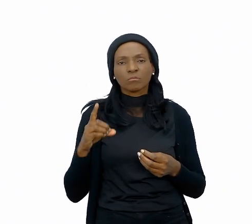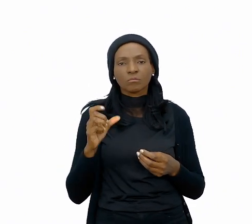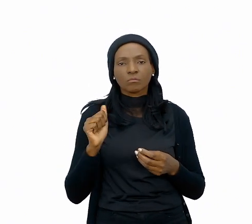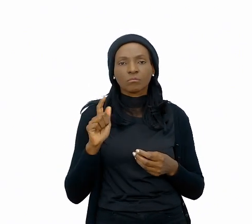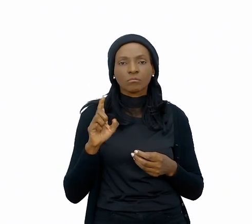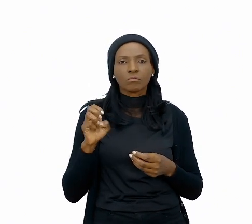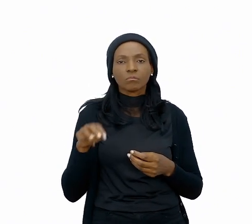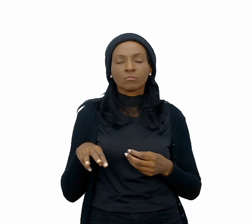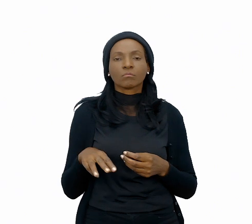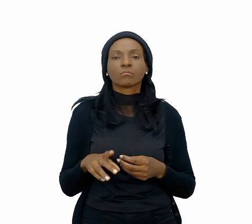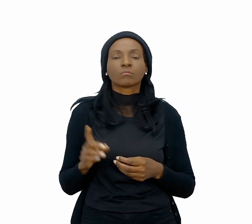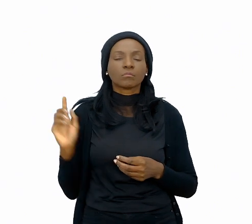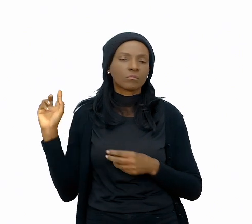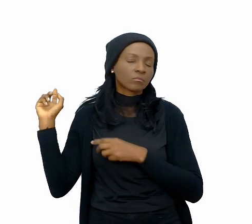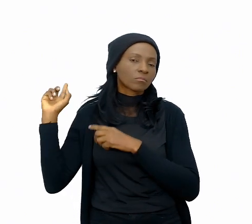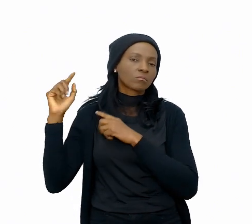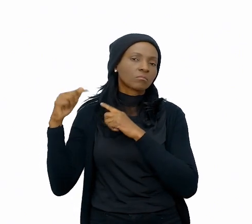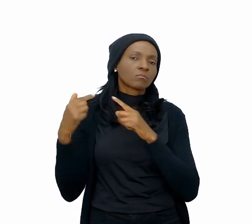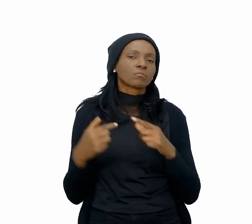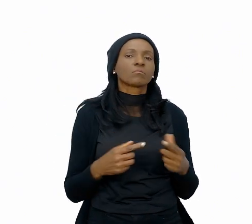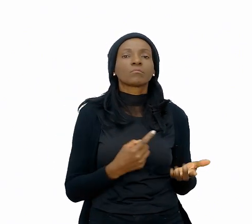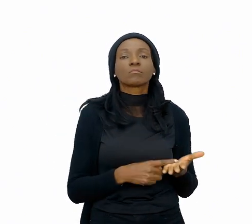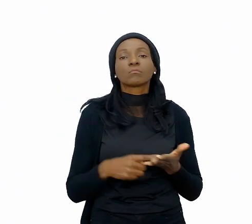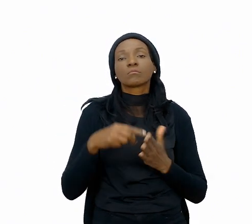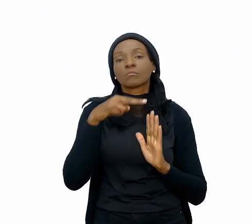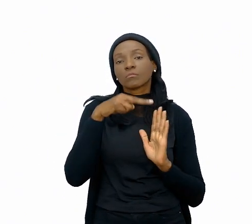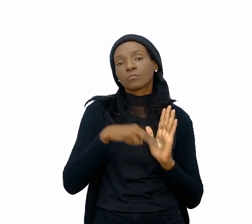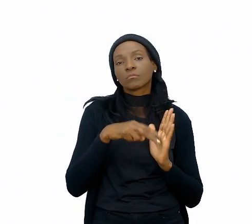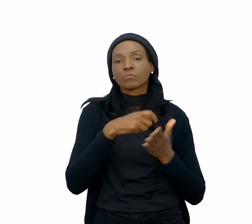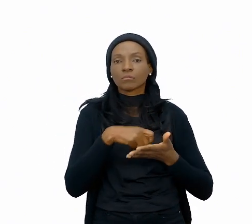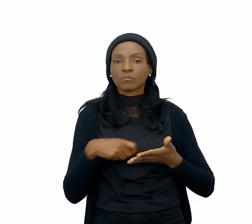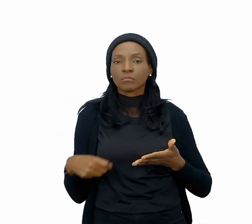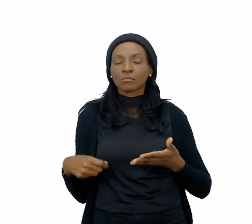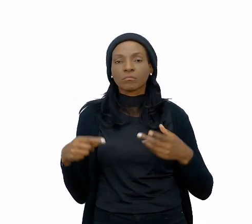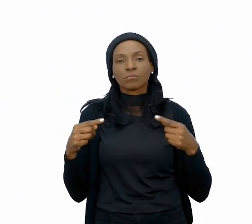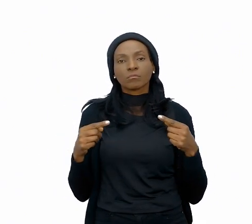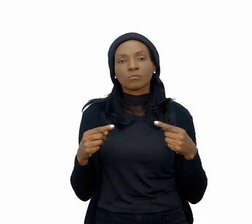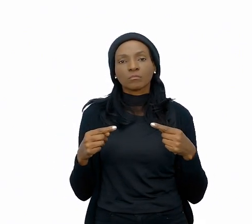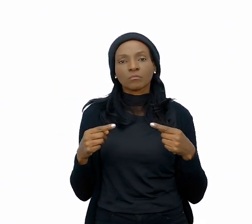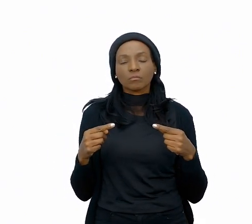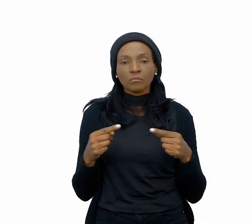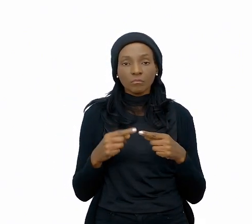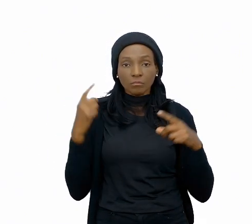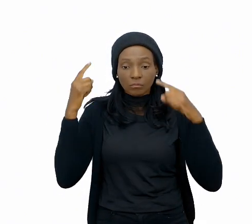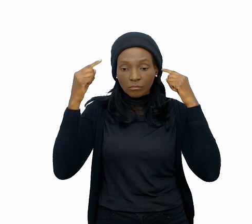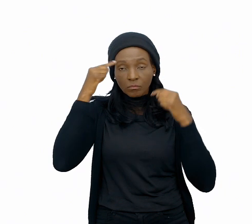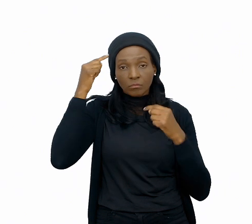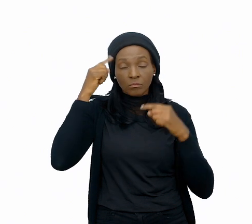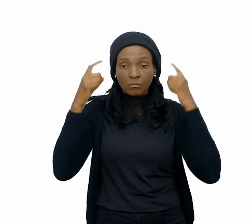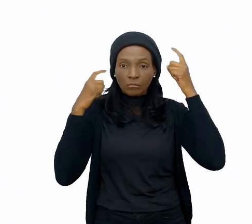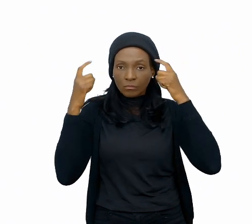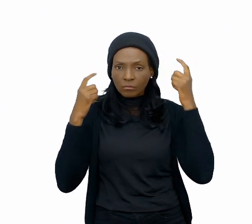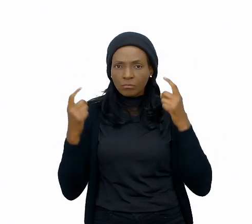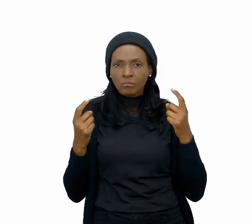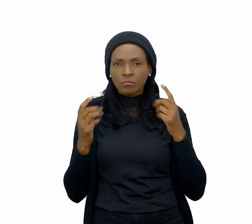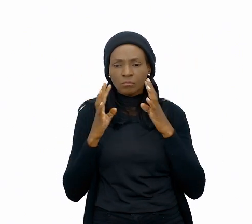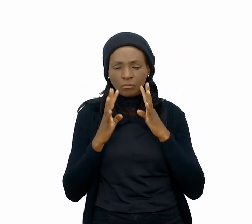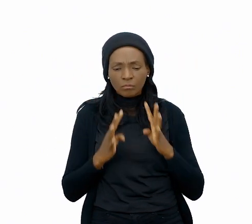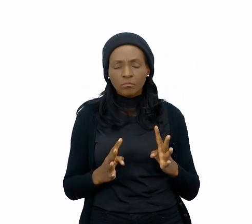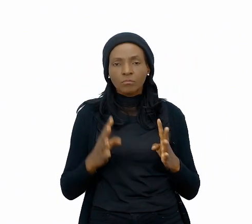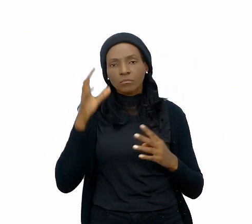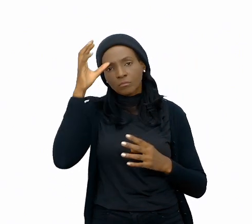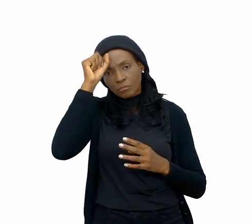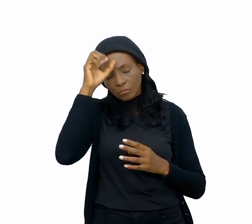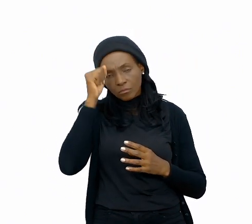sondagem. Ela veio lá do programa Ler e Escrever, né, que trazia a preocupação do acompanhamento da aprendizagem